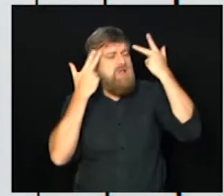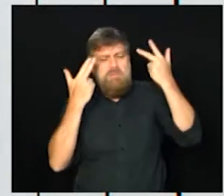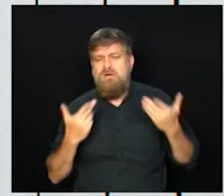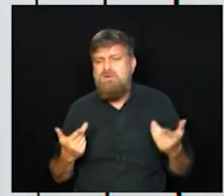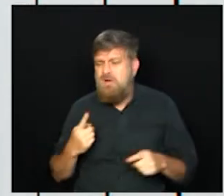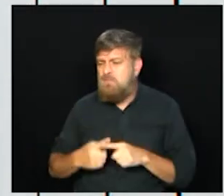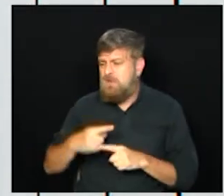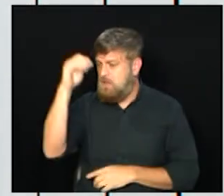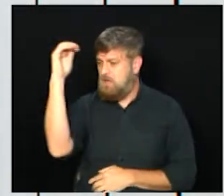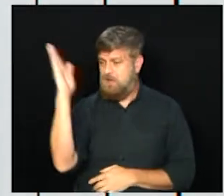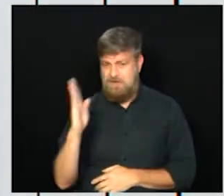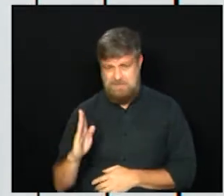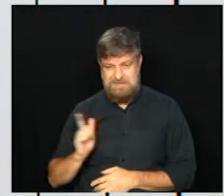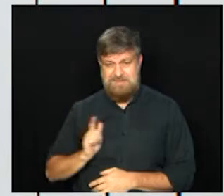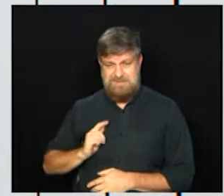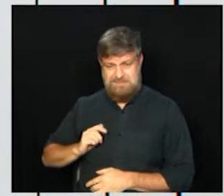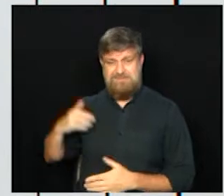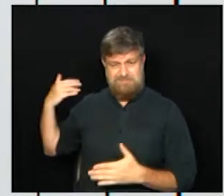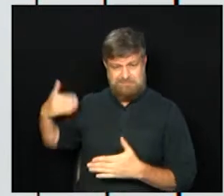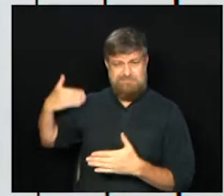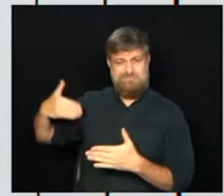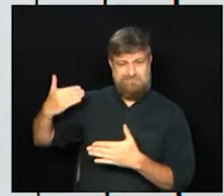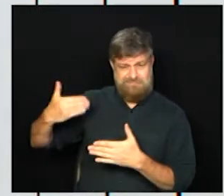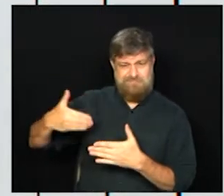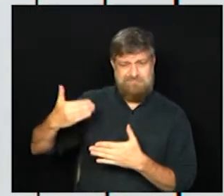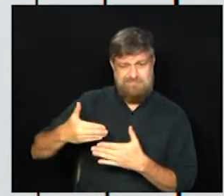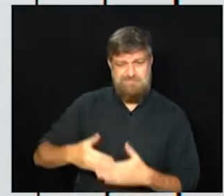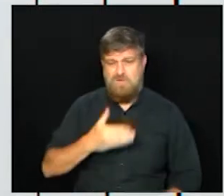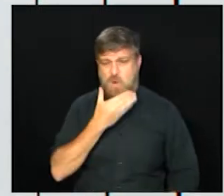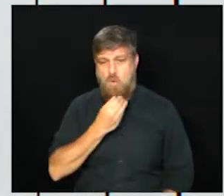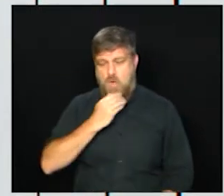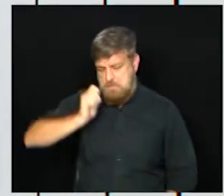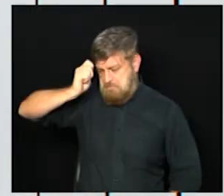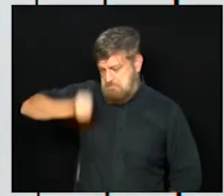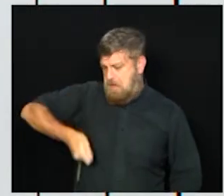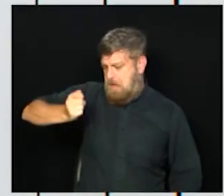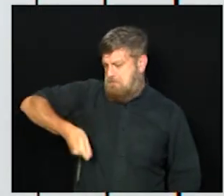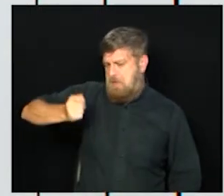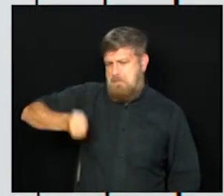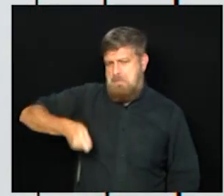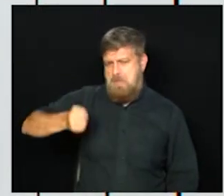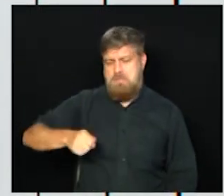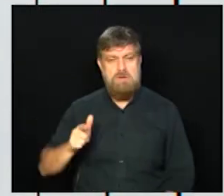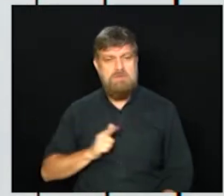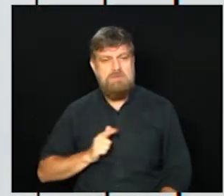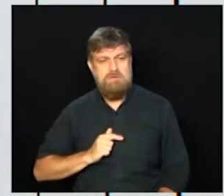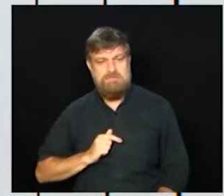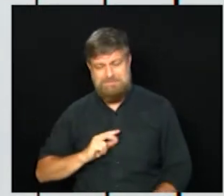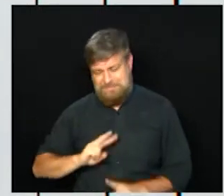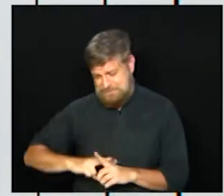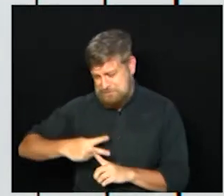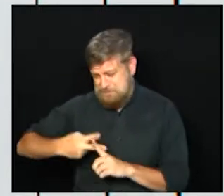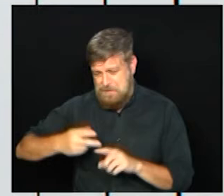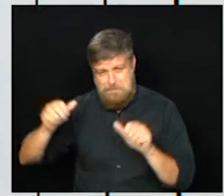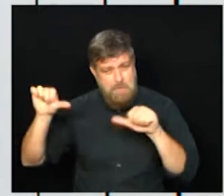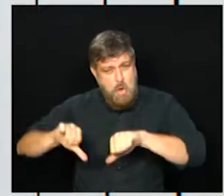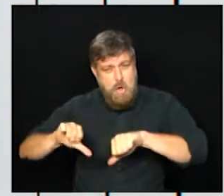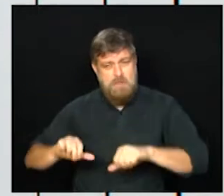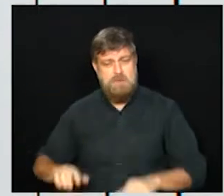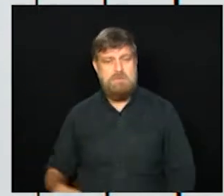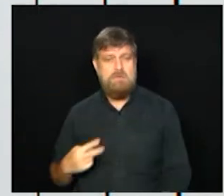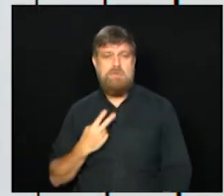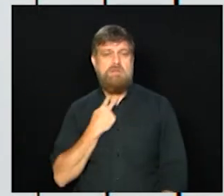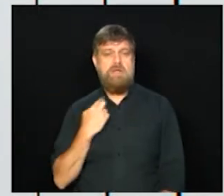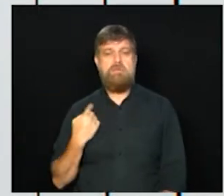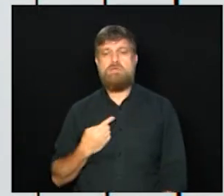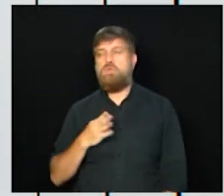que o Brasil se estruturou, né, com o patriarcado, o machismo, ele se acentuando cada vez mais, e não dava para a gente